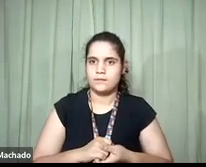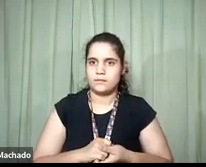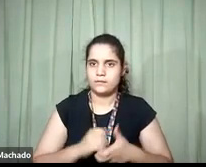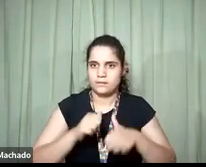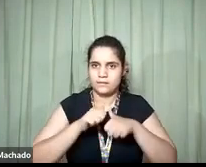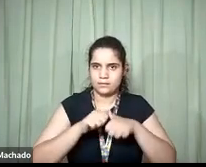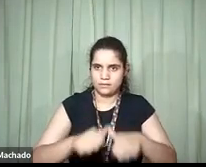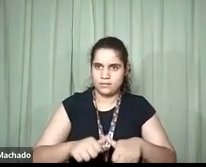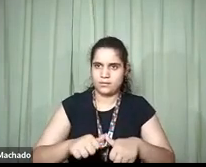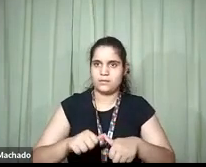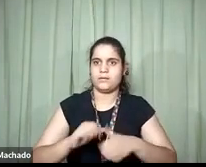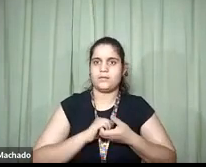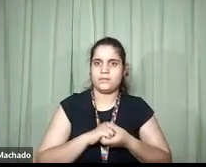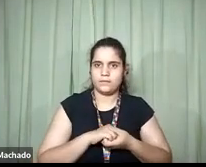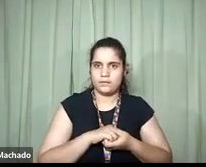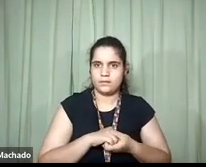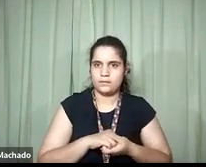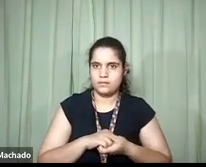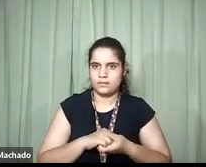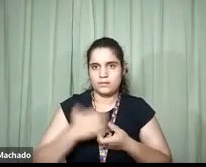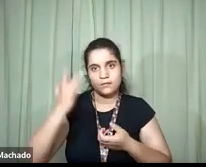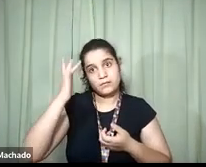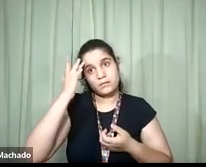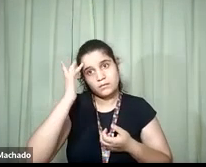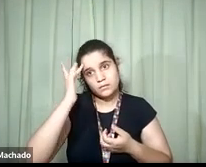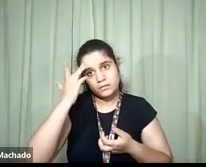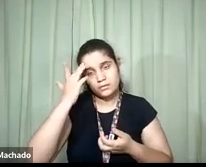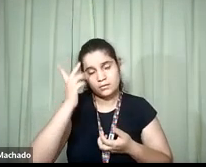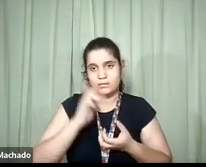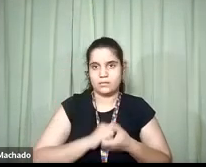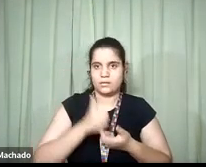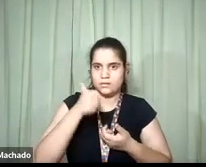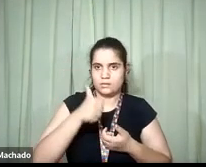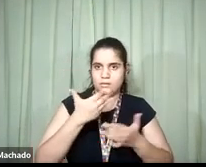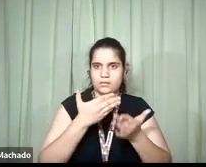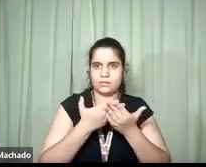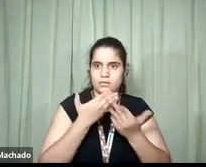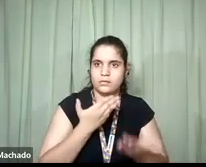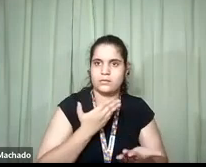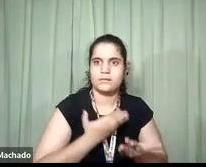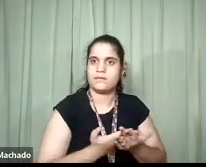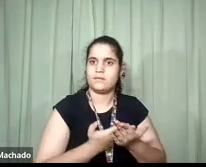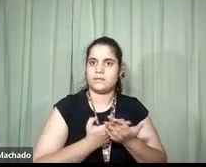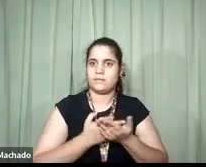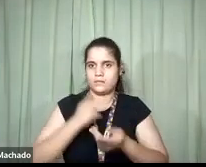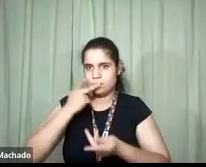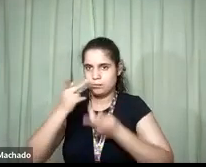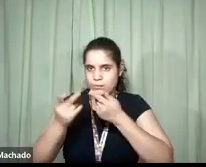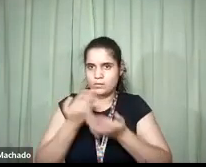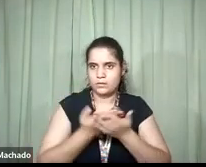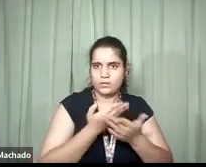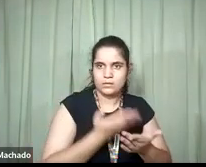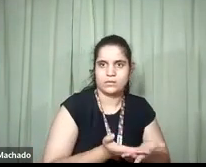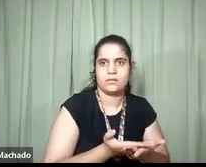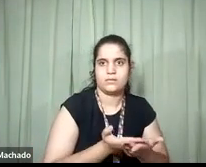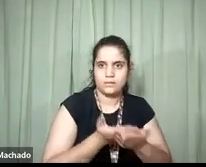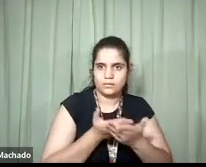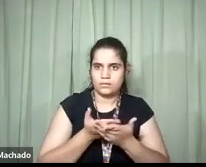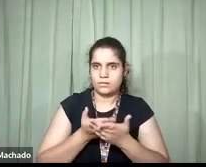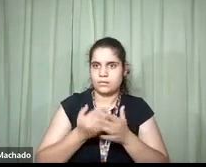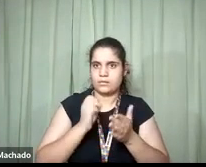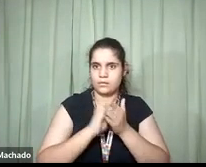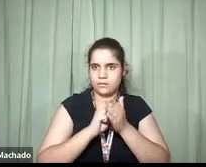fiquei, eu acho que uma aula, né? Podemos dizer que uma aula bem, com conteúdo